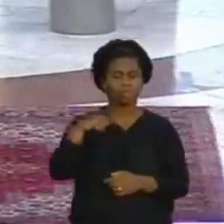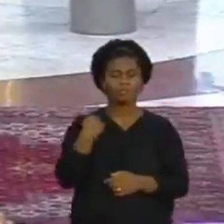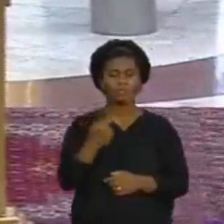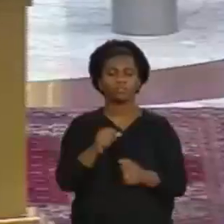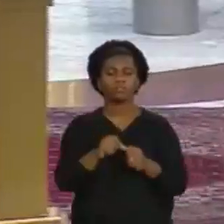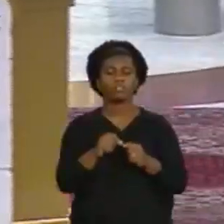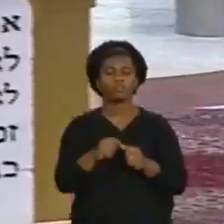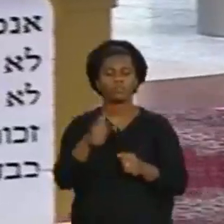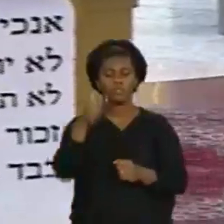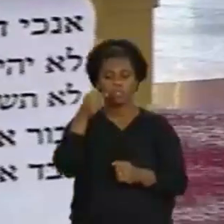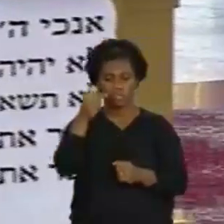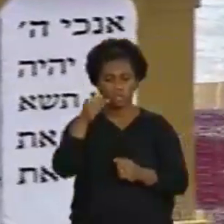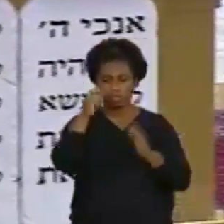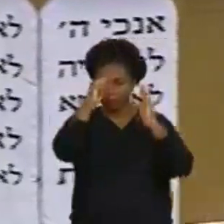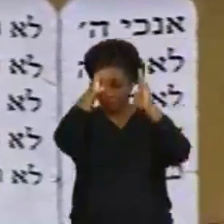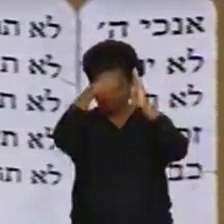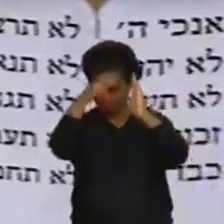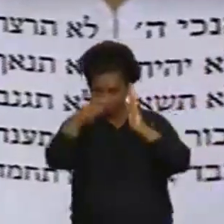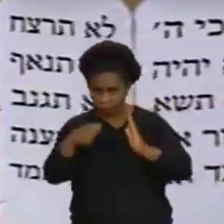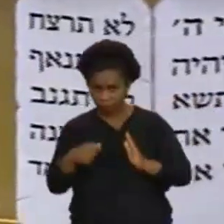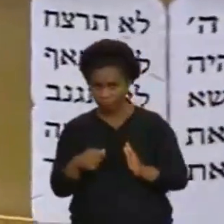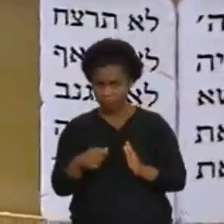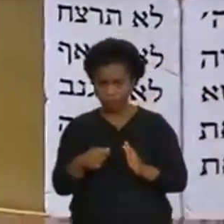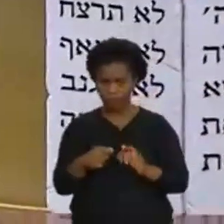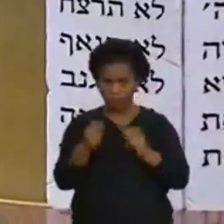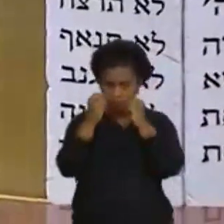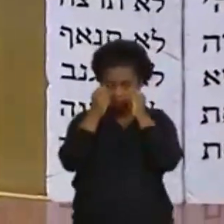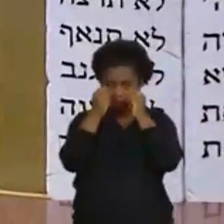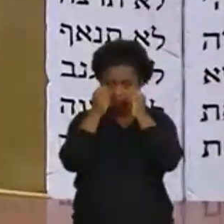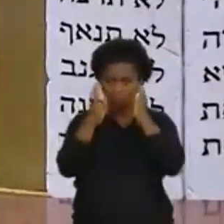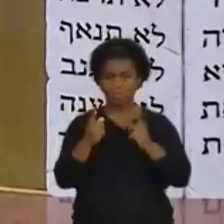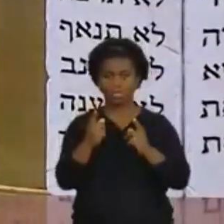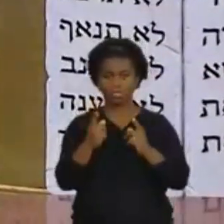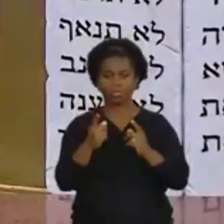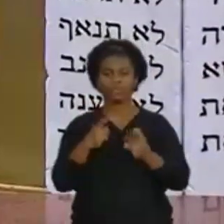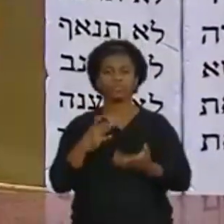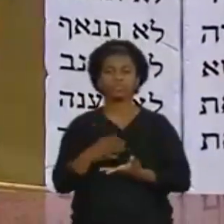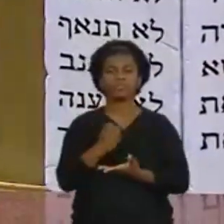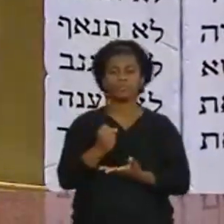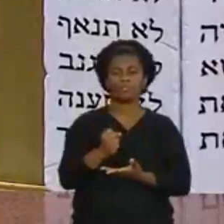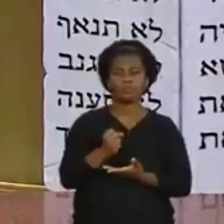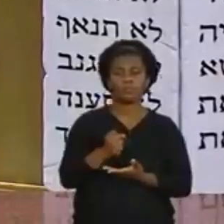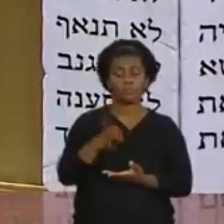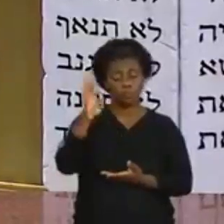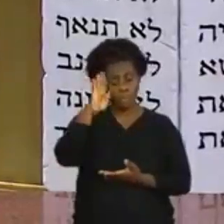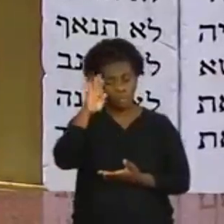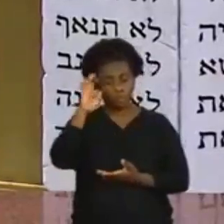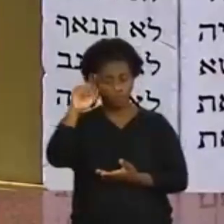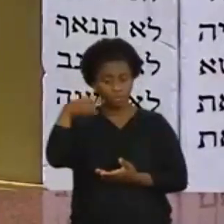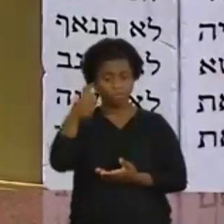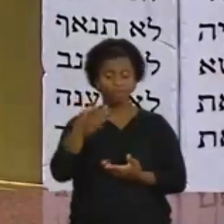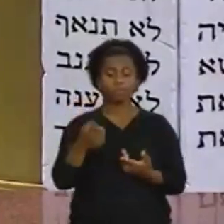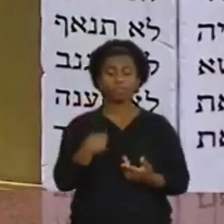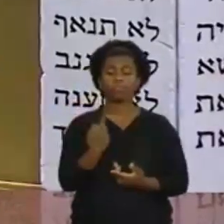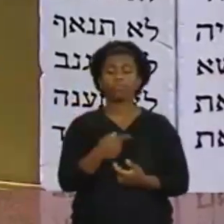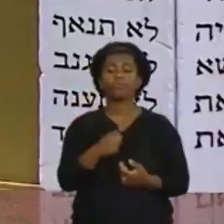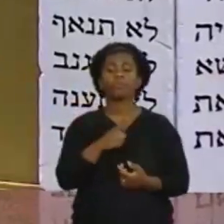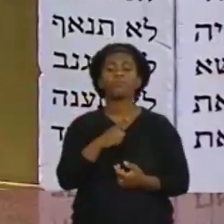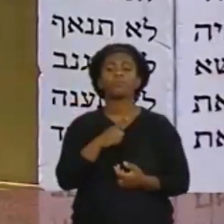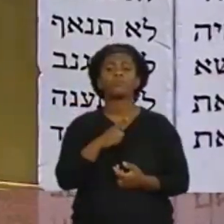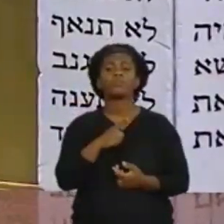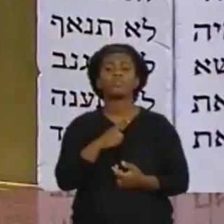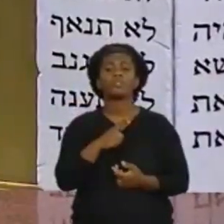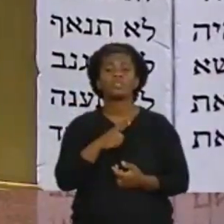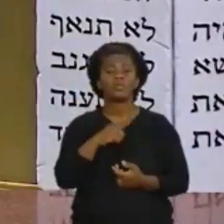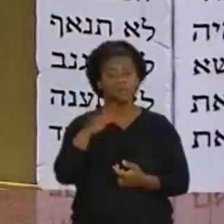Quarta agora nós vamos ter a quarta-feira do resgate. Essa pessoa foi resgatada,